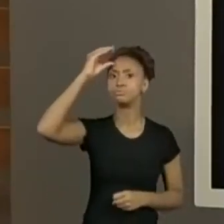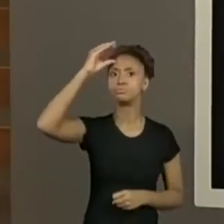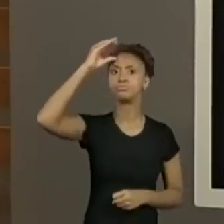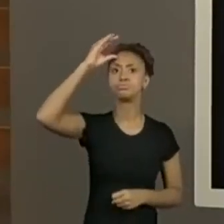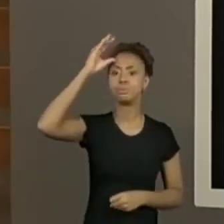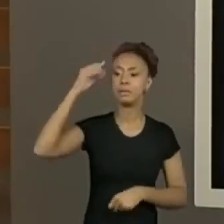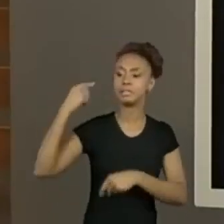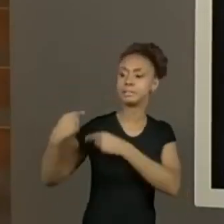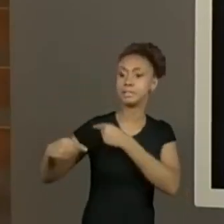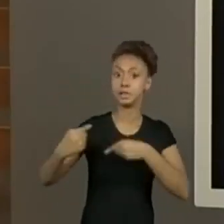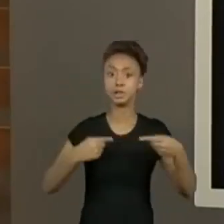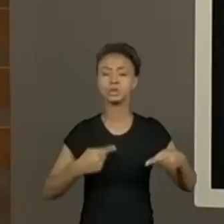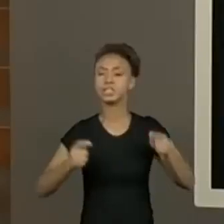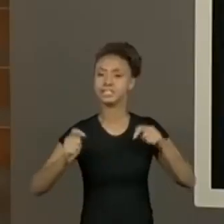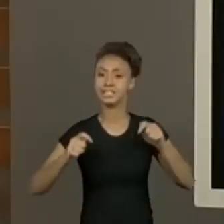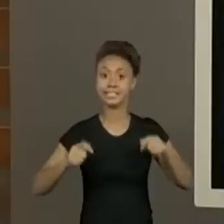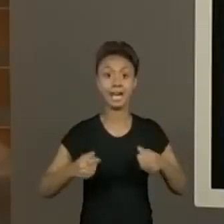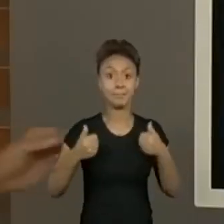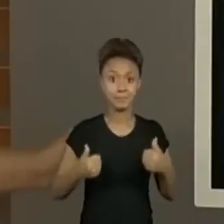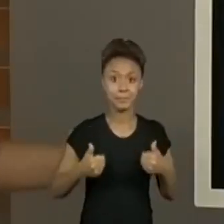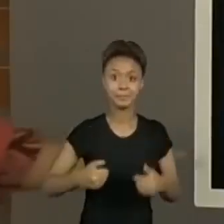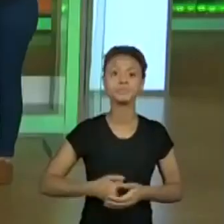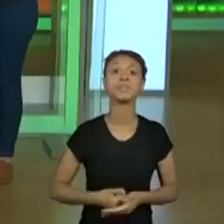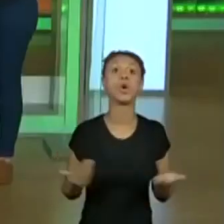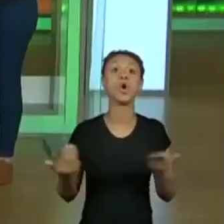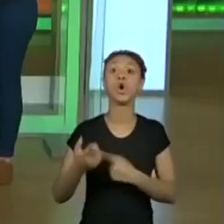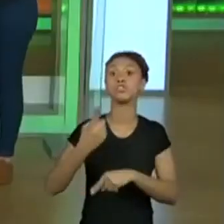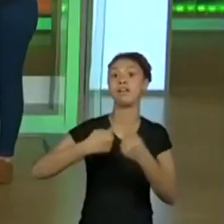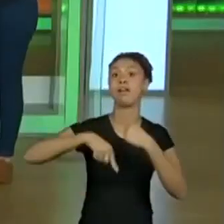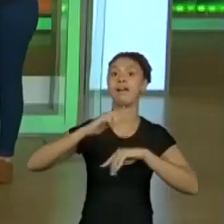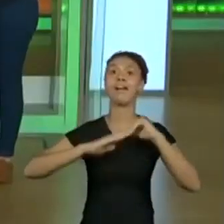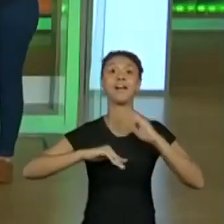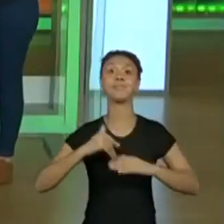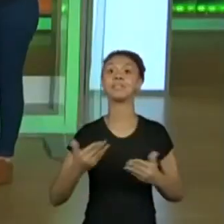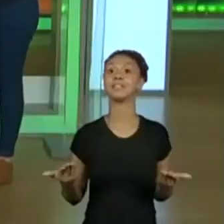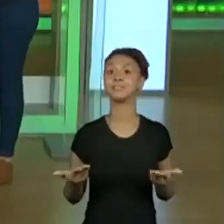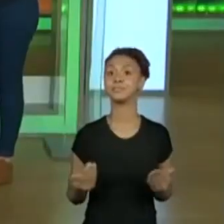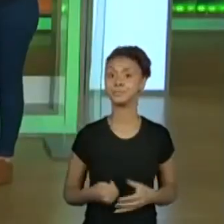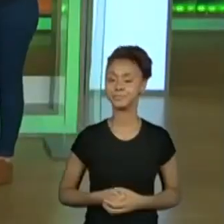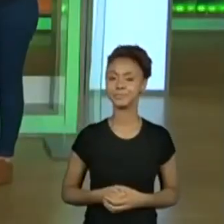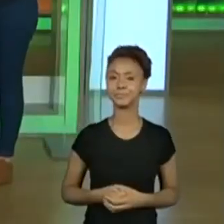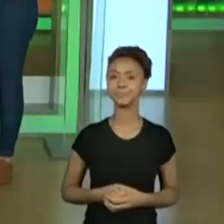para a gente discutir hoje. Tudo bem? Então, habilidade do dia.